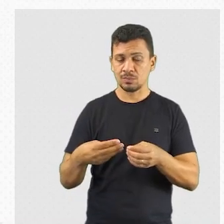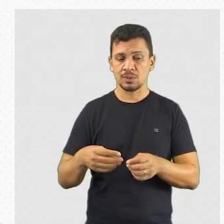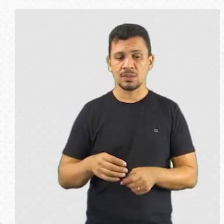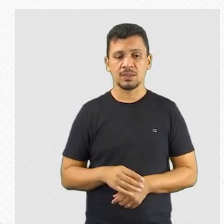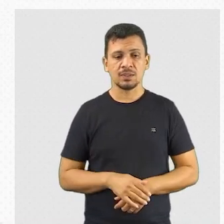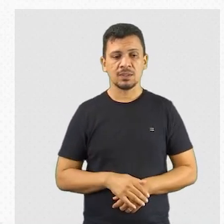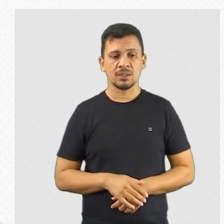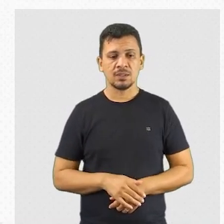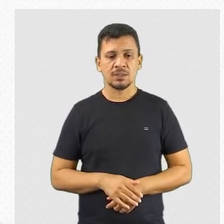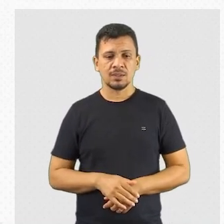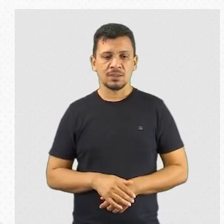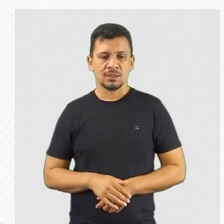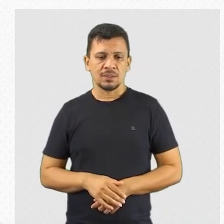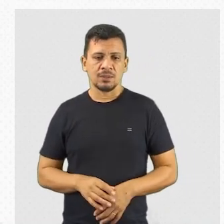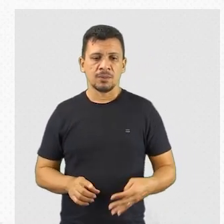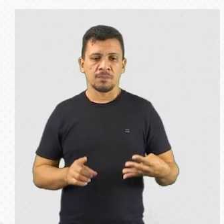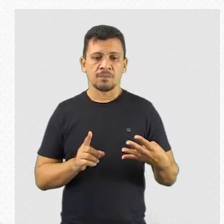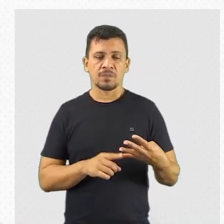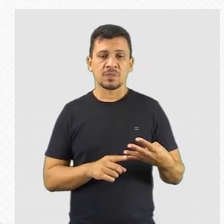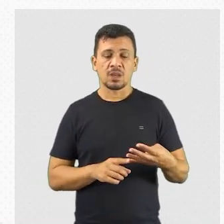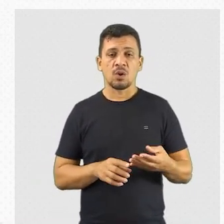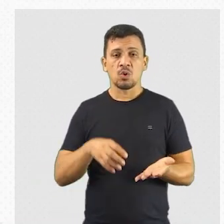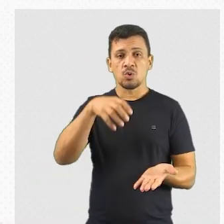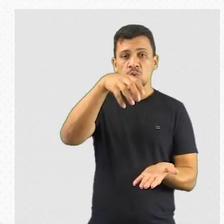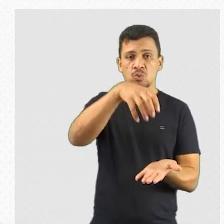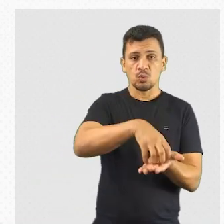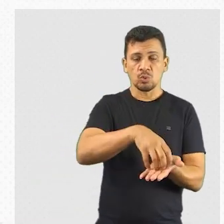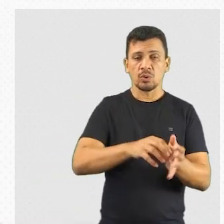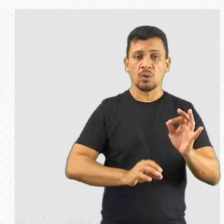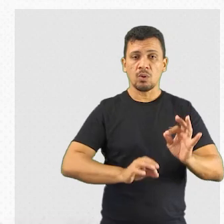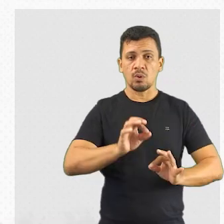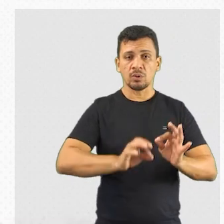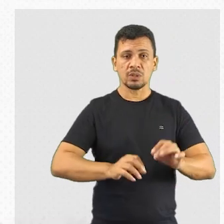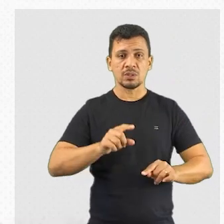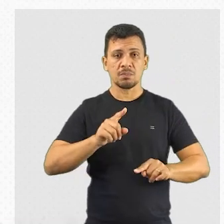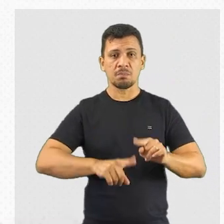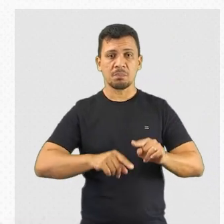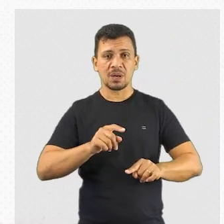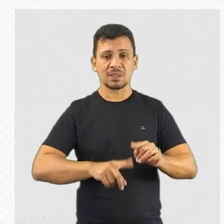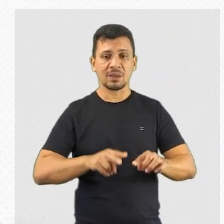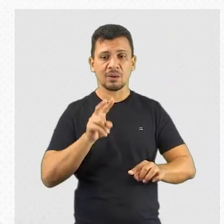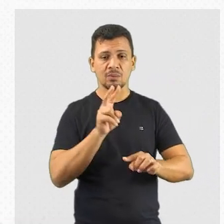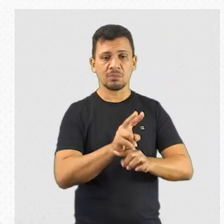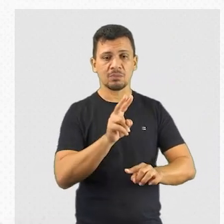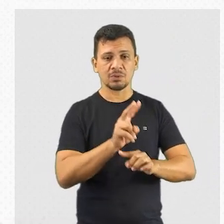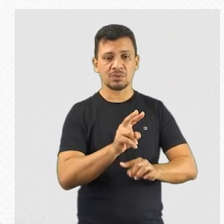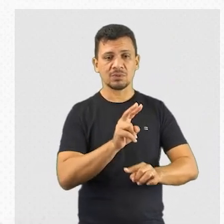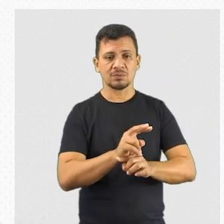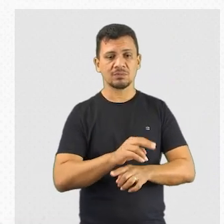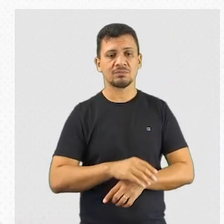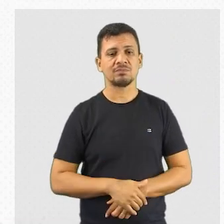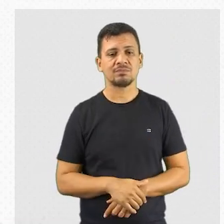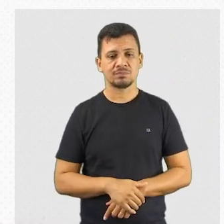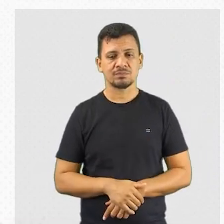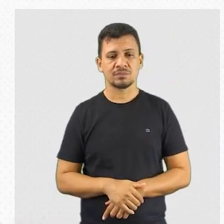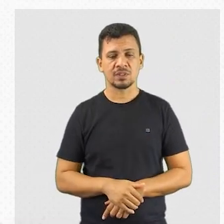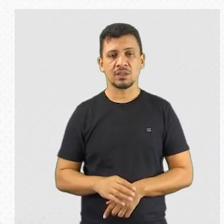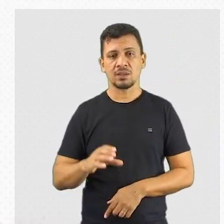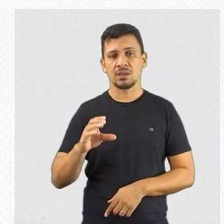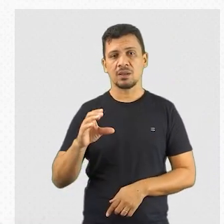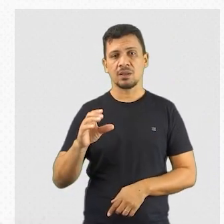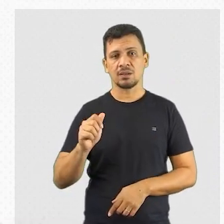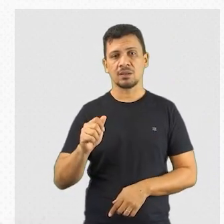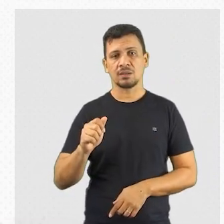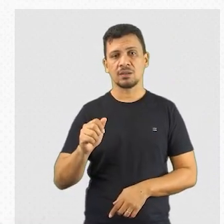a nossa letra D, né? Núcleo organizado com material genético envolvido por membrana, né? Que a gente chama de quê? De carioteca,